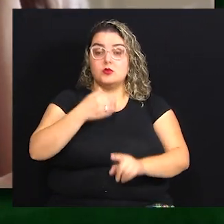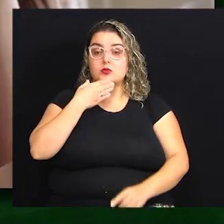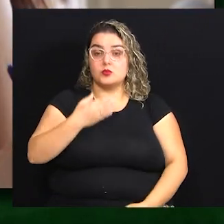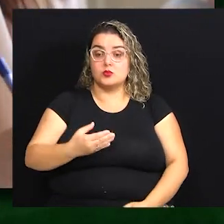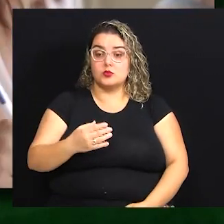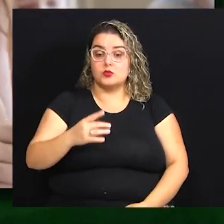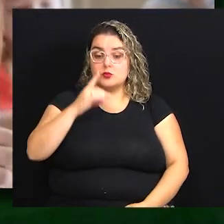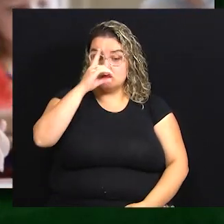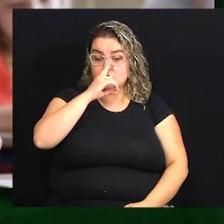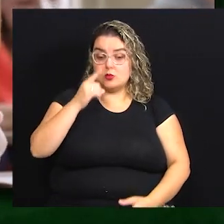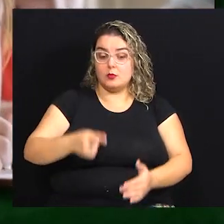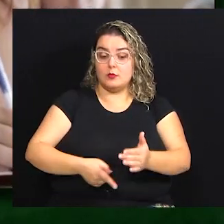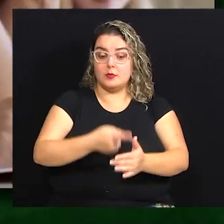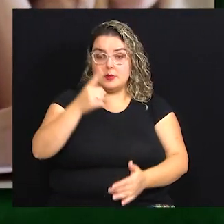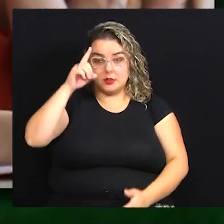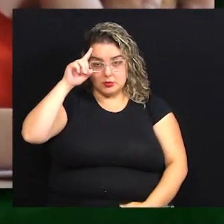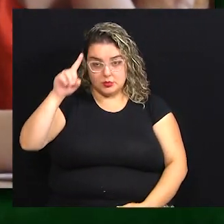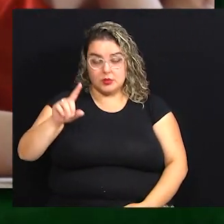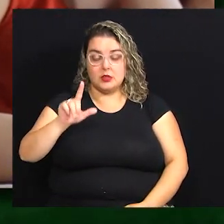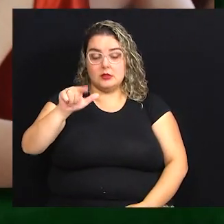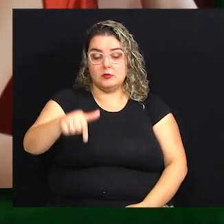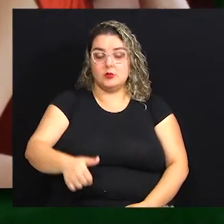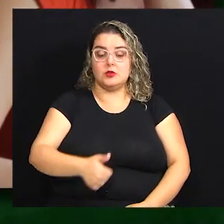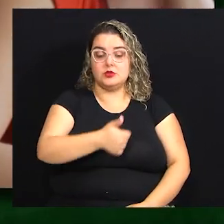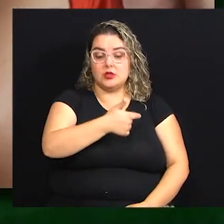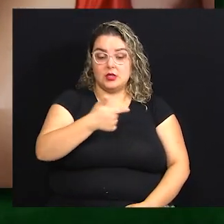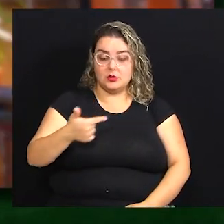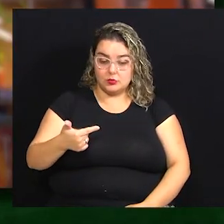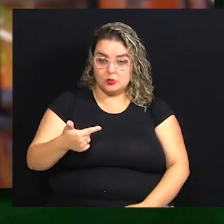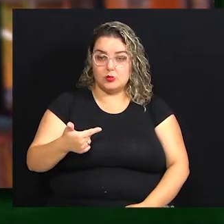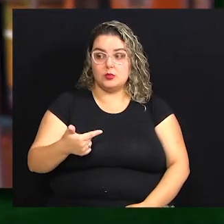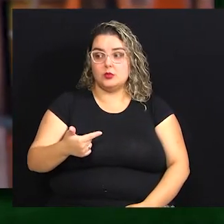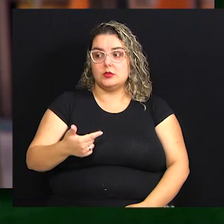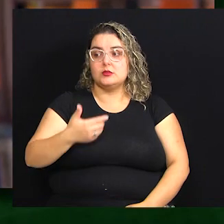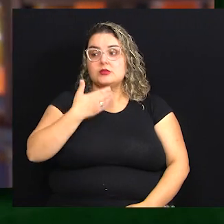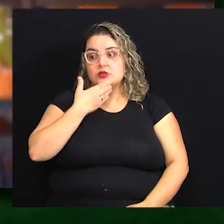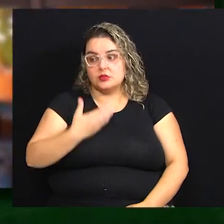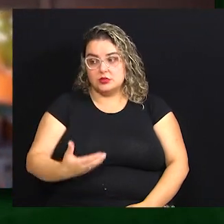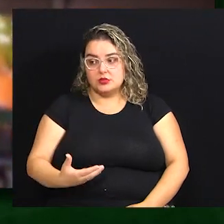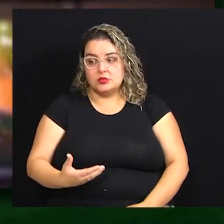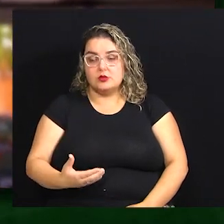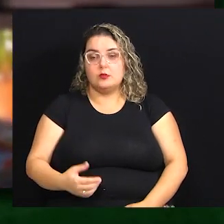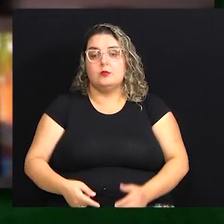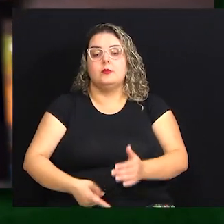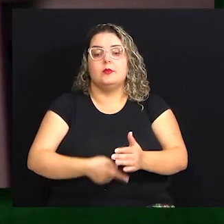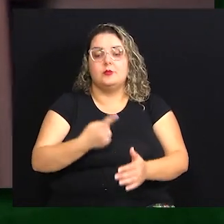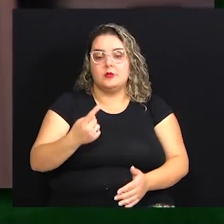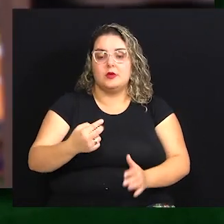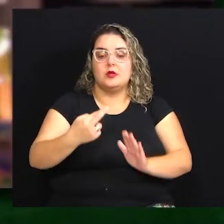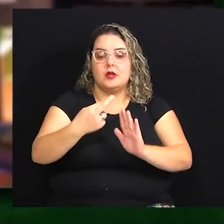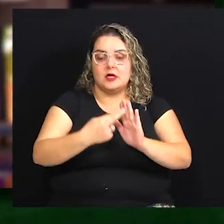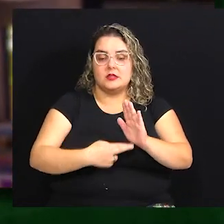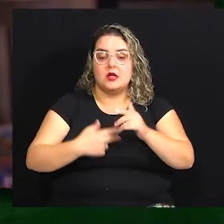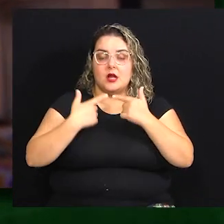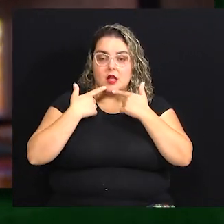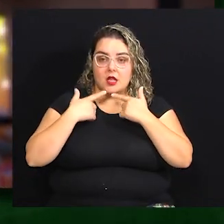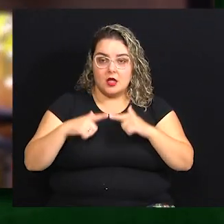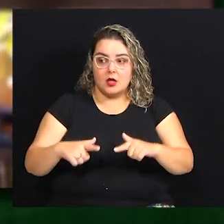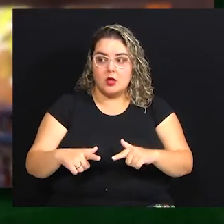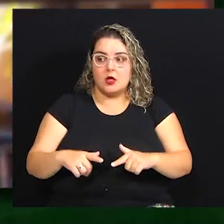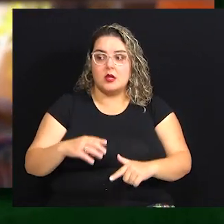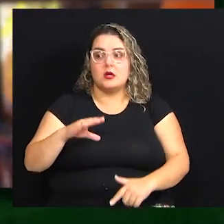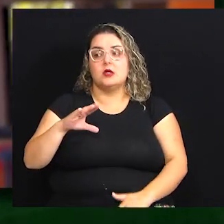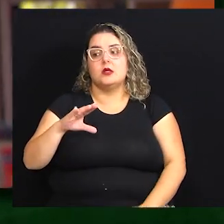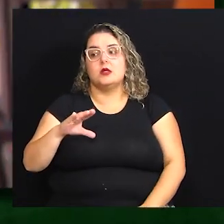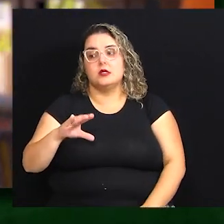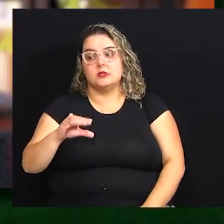domingo, o primeiro dia de prova, e no dia 12 de dezembro, na segunda-feira. Primeiro dia, a prova de redação, linguagens e questões de